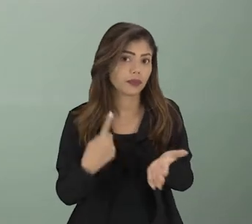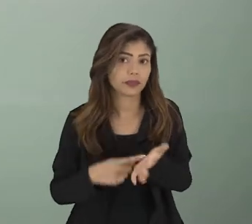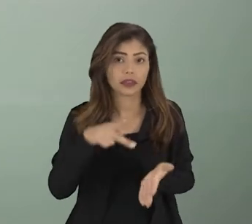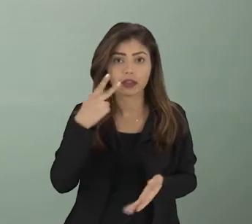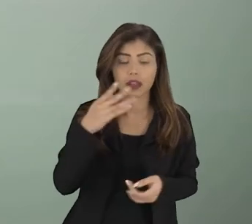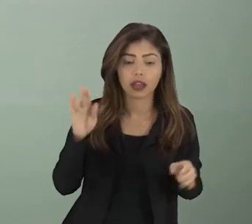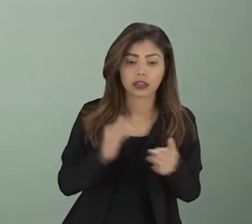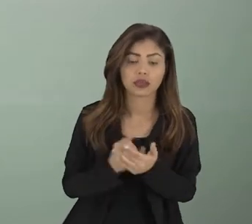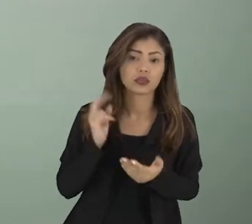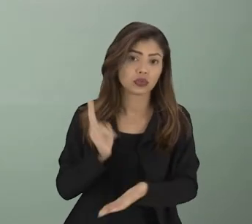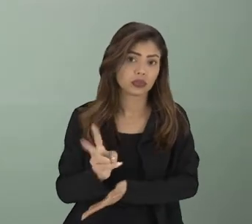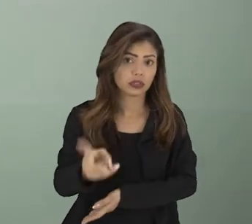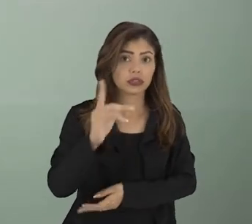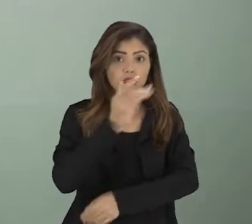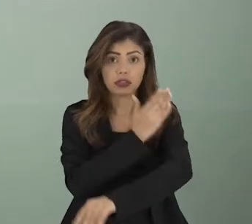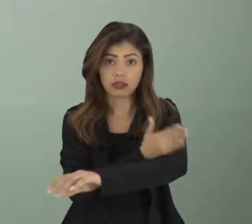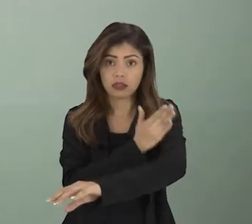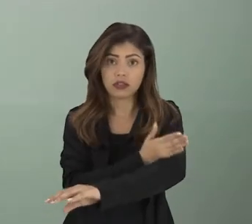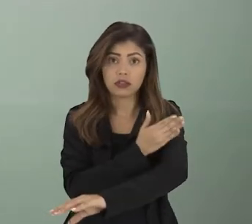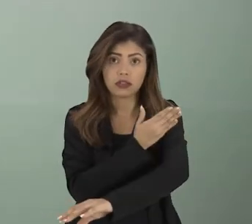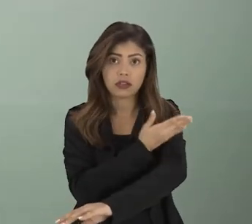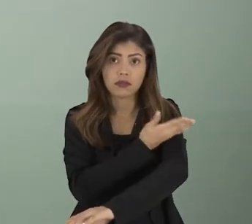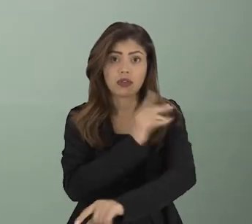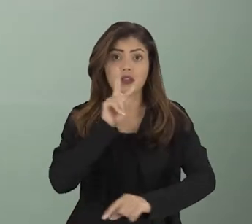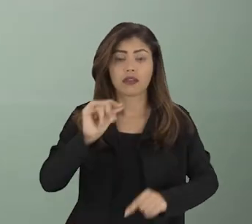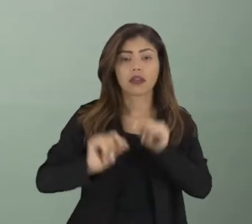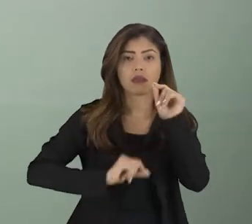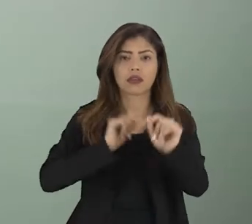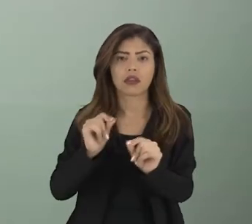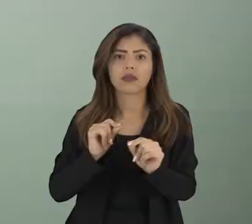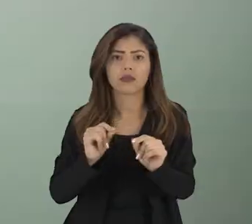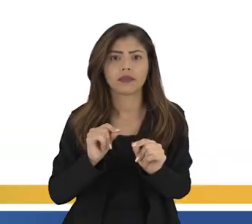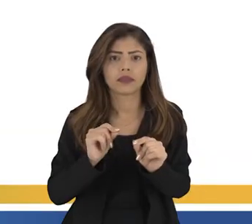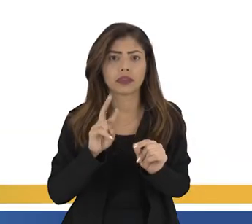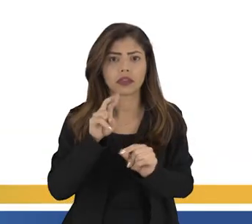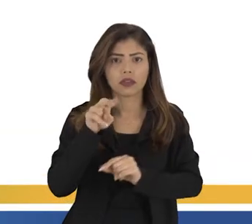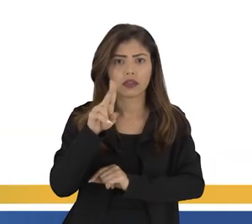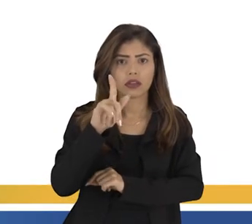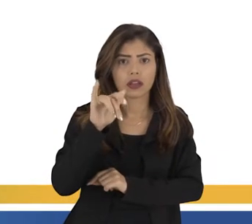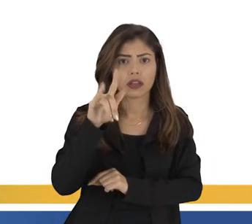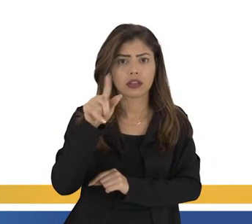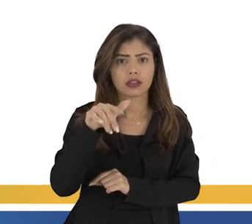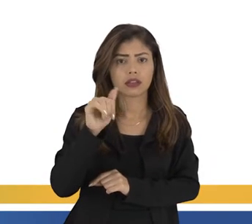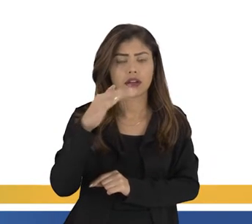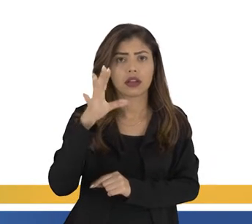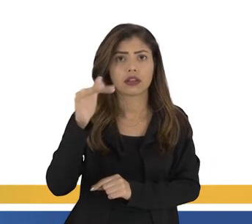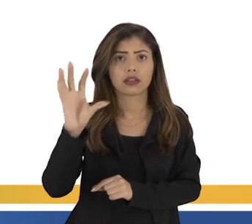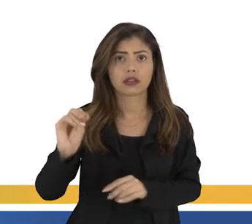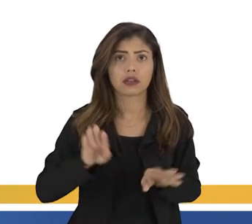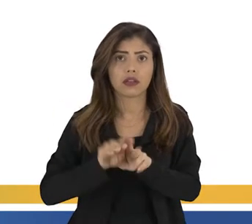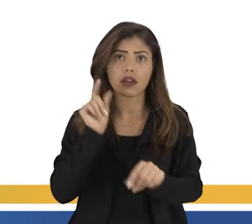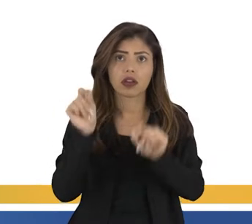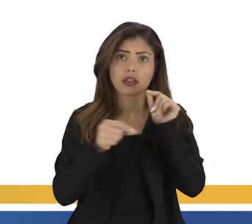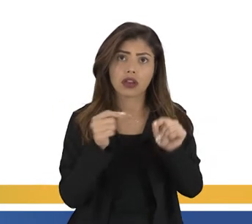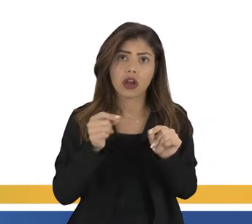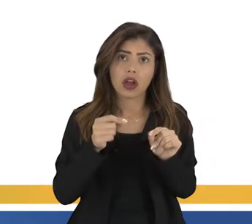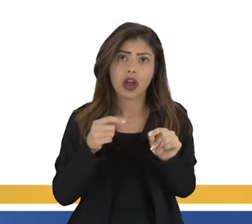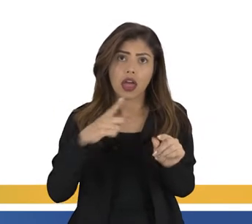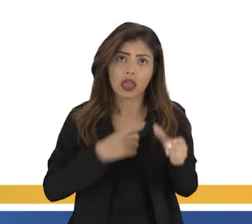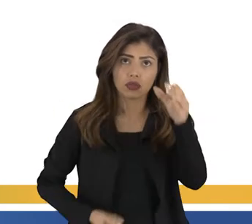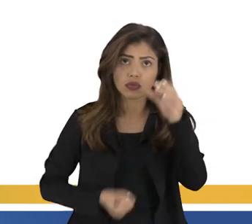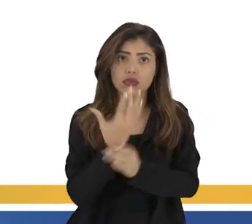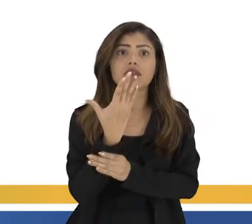falar que durante a idade média houve uma ruralização total na realidade no império bizantino nós temos aí a